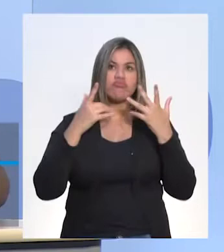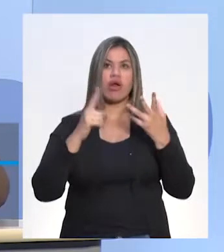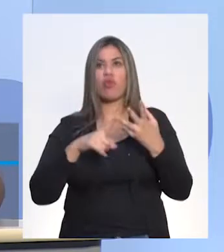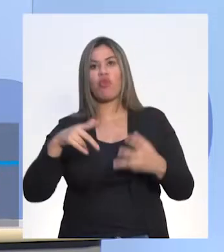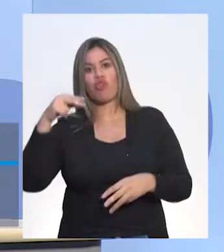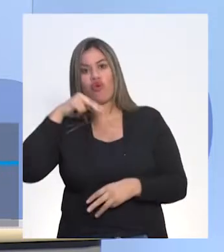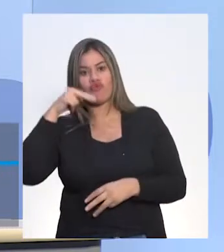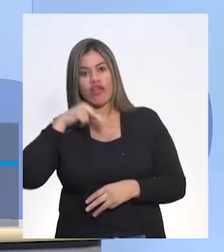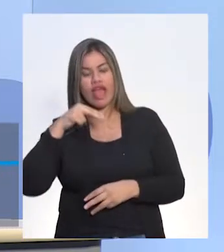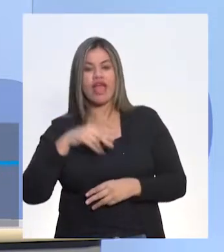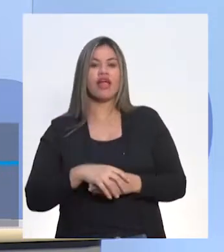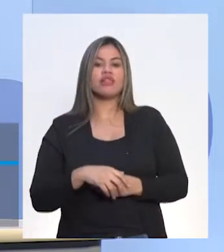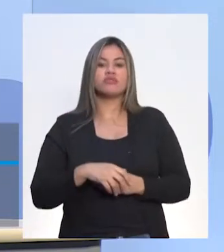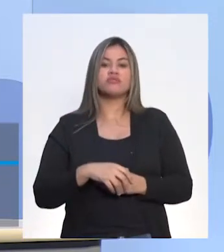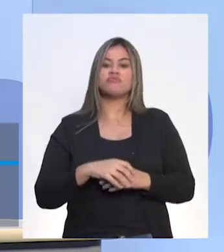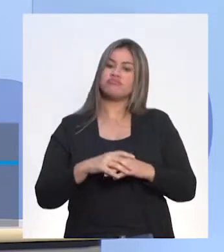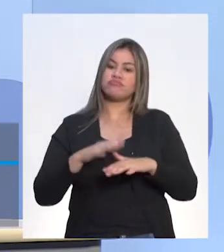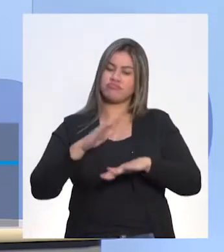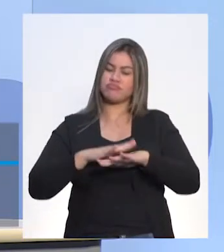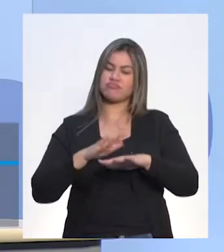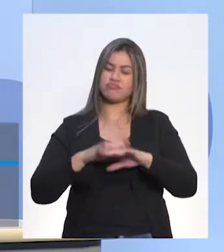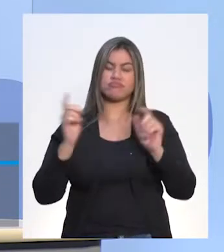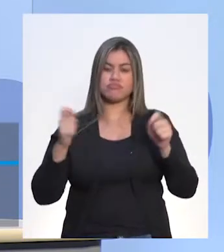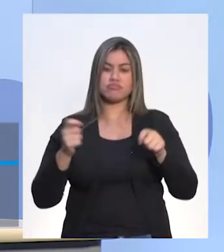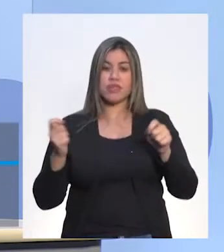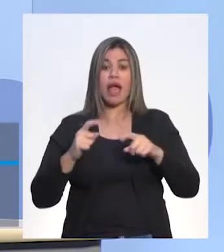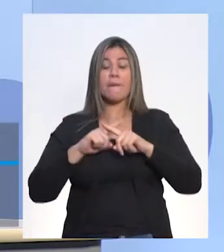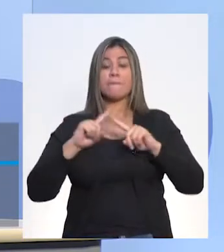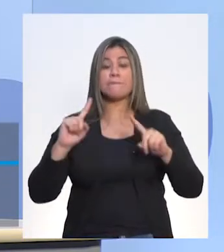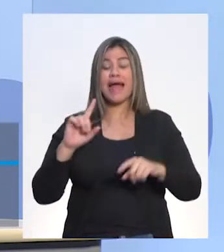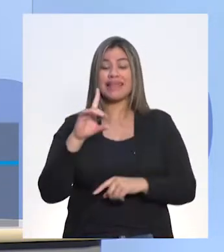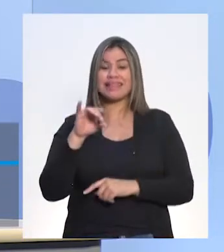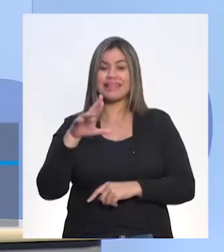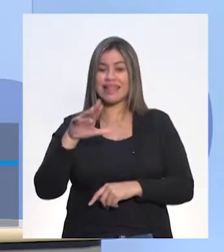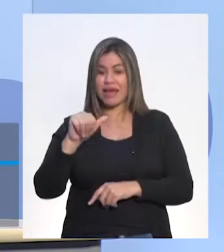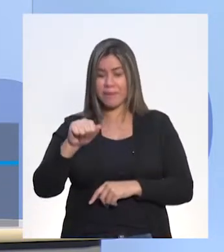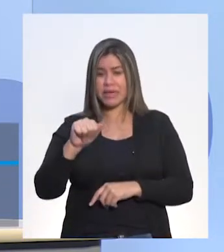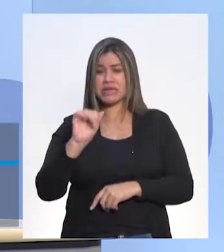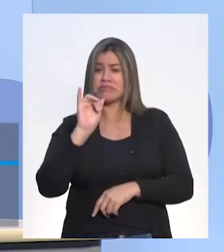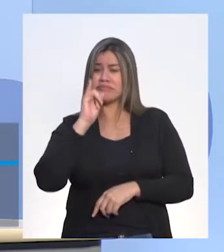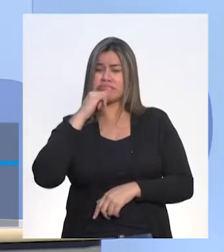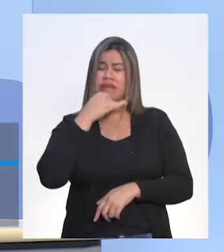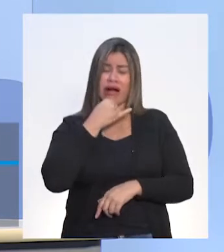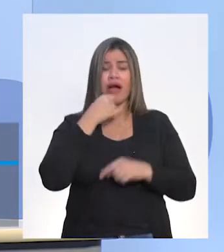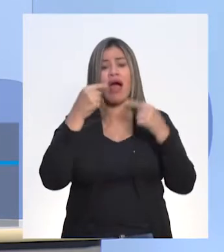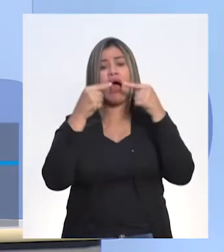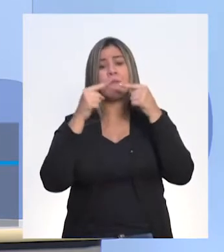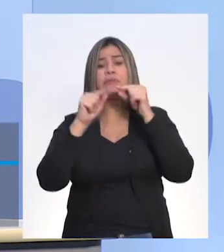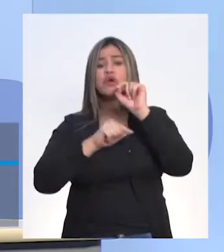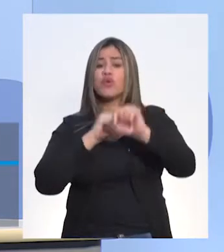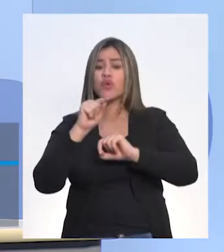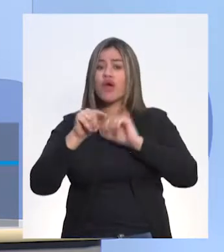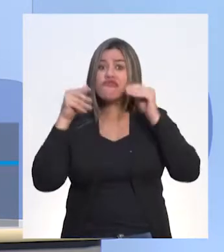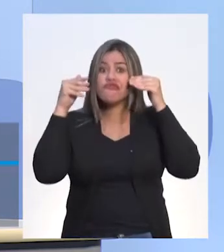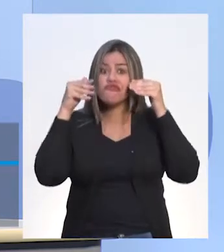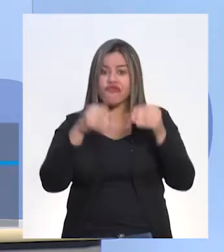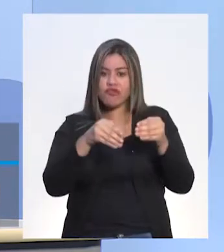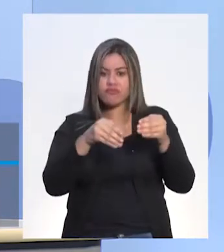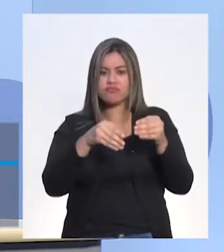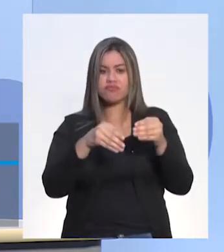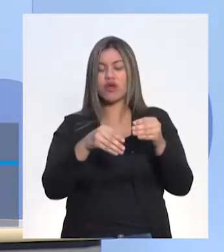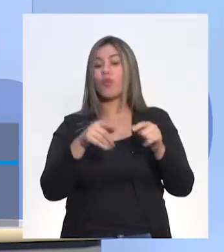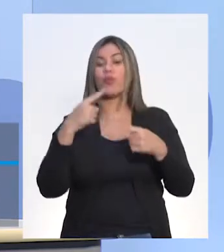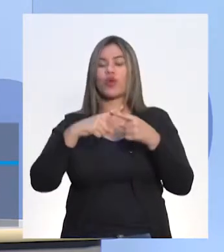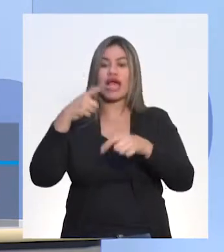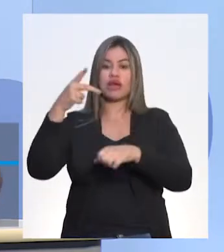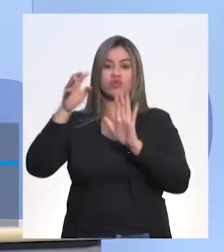novela, é o texto para ser atuado. Porém, o gênero dramático para o teatro, ele tem o que é específico, né? Porque não tem câmeras,